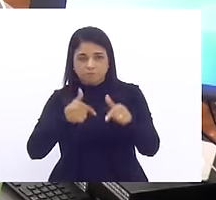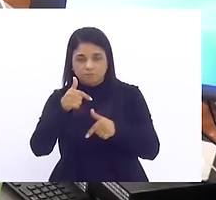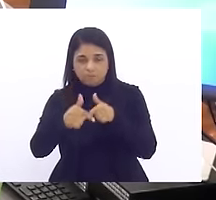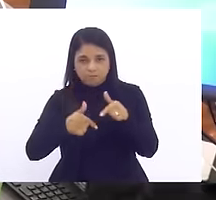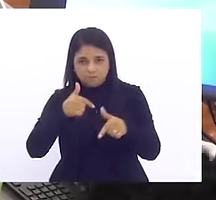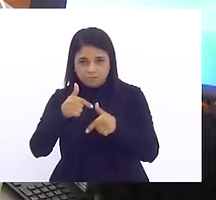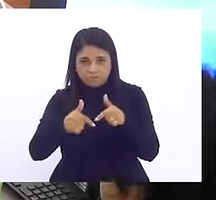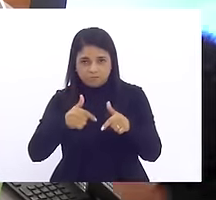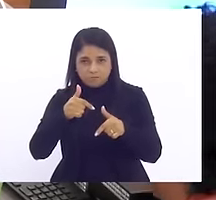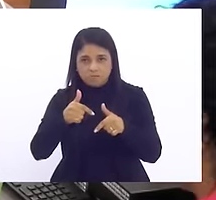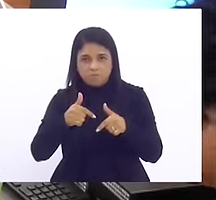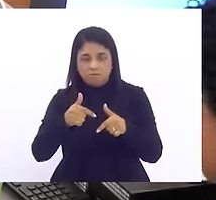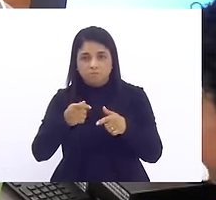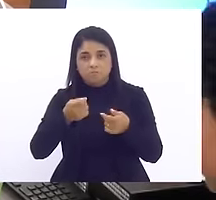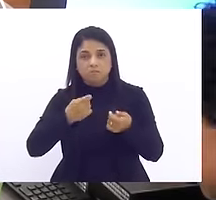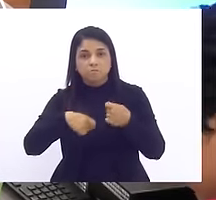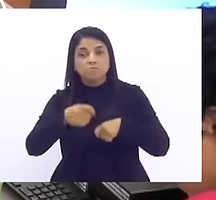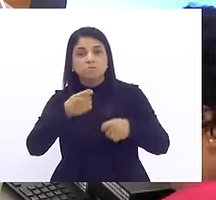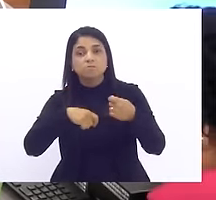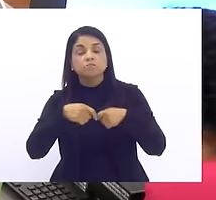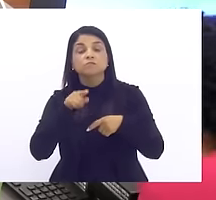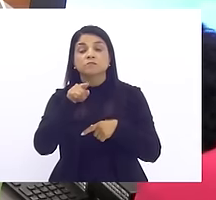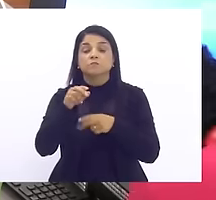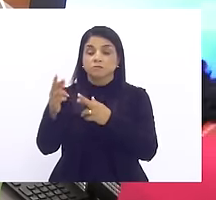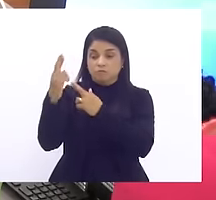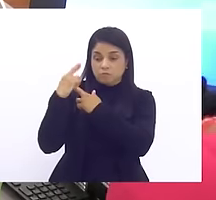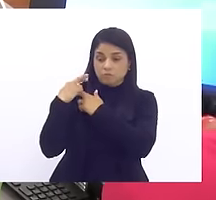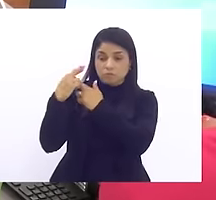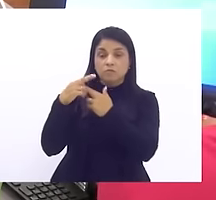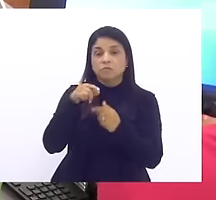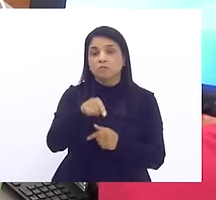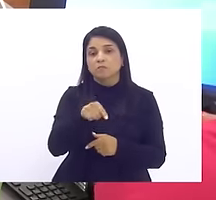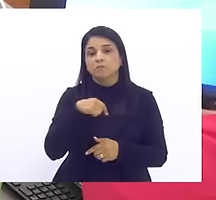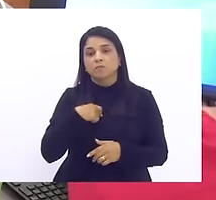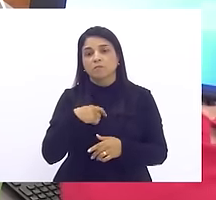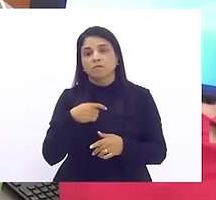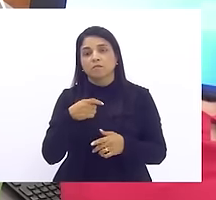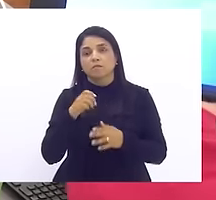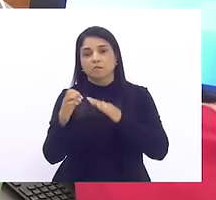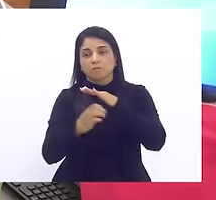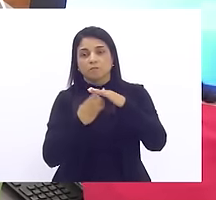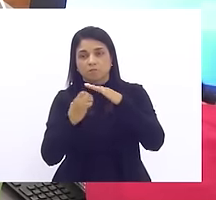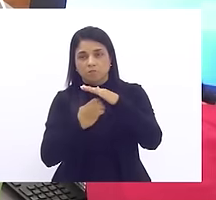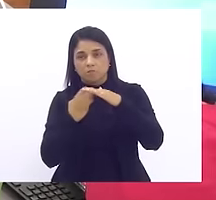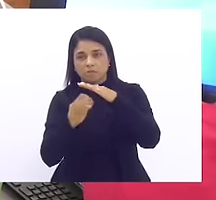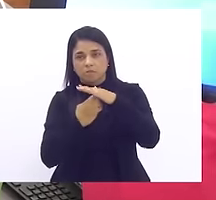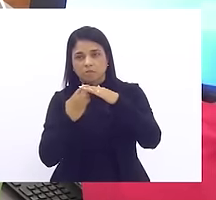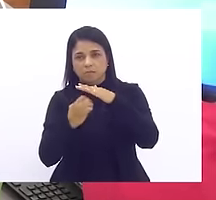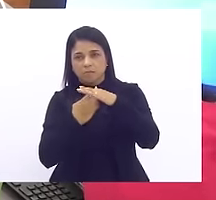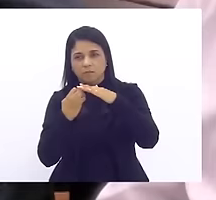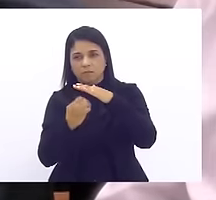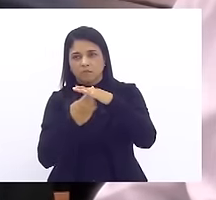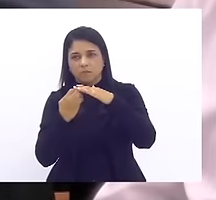operacional responsável pela operacional a senhora como o dono da empresa A senhora sabe pelo menos quem é o operacional da empresa